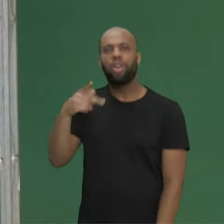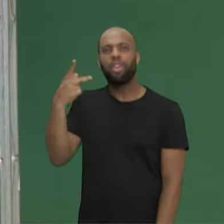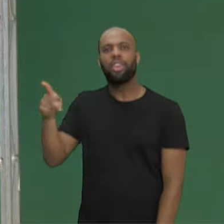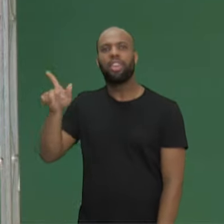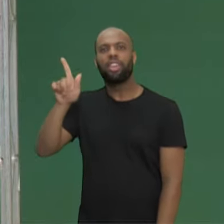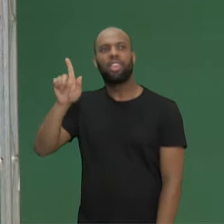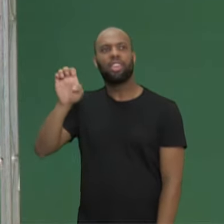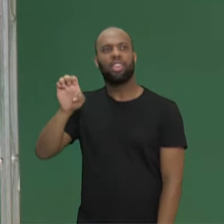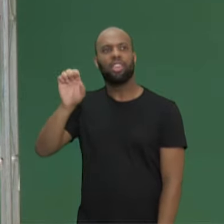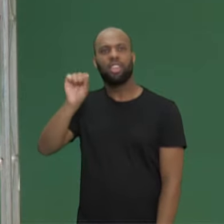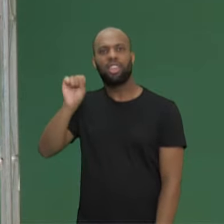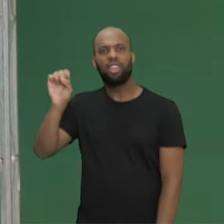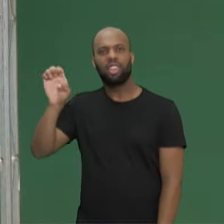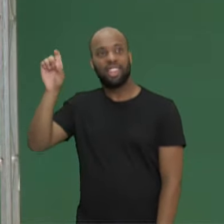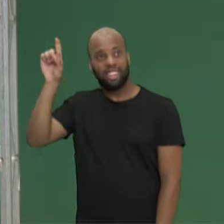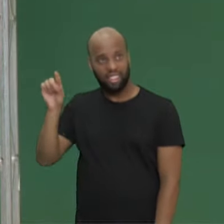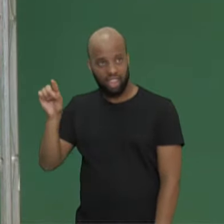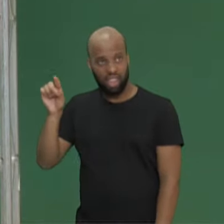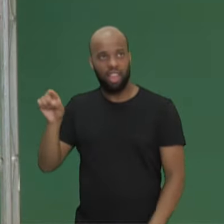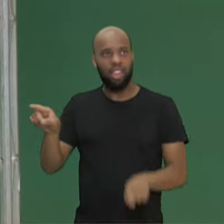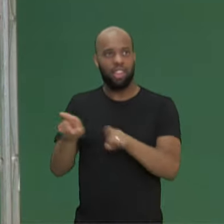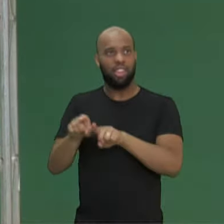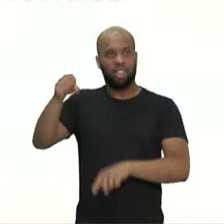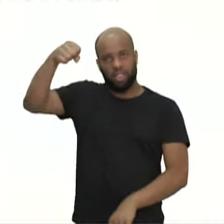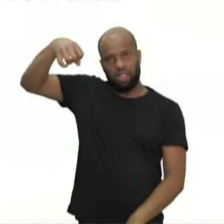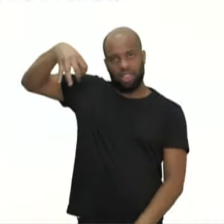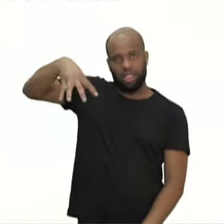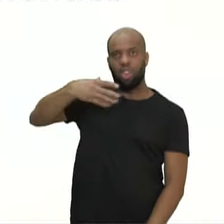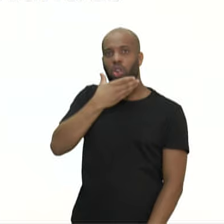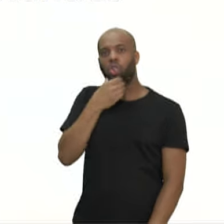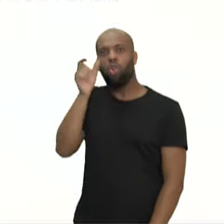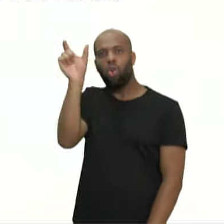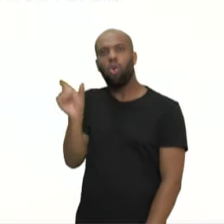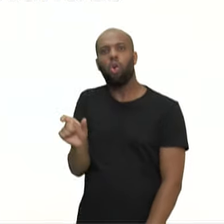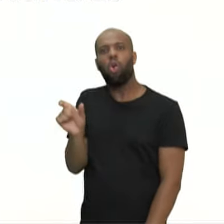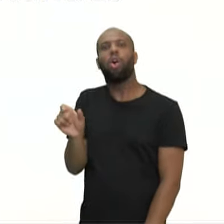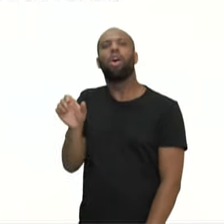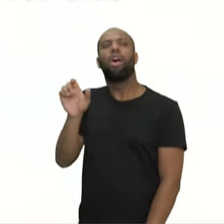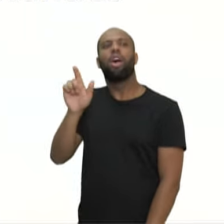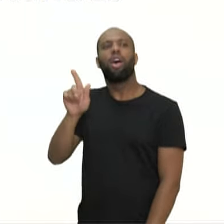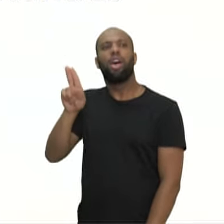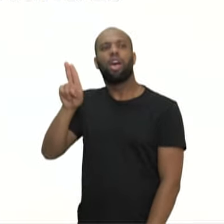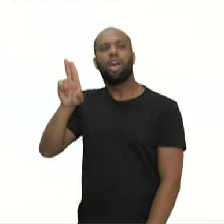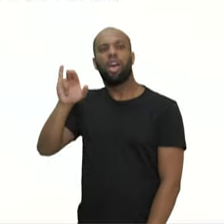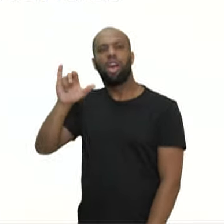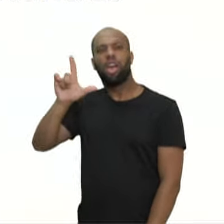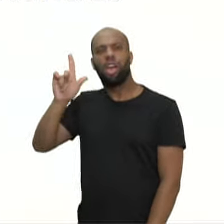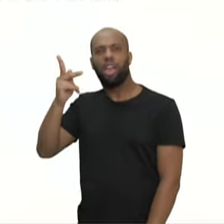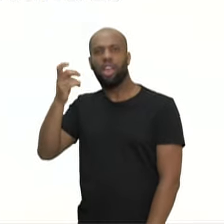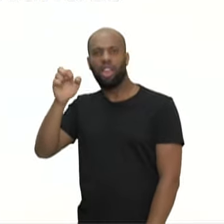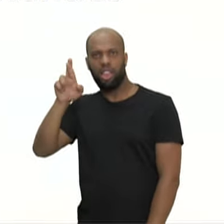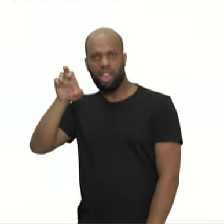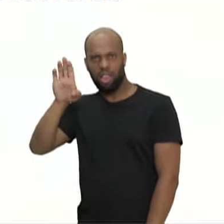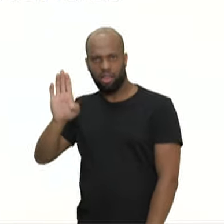vocês? Do Guilherme Mendes. Então, aqui, ó, o cenário eram 2 cadeiras e cubos de madeira,